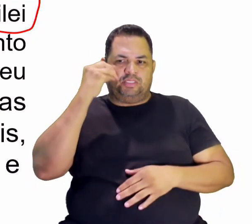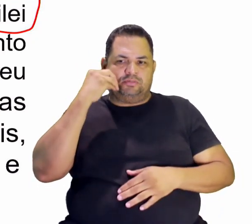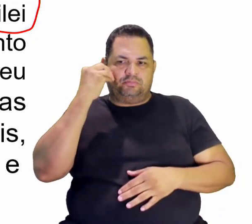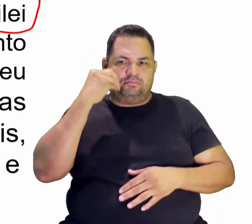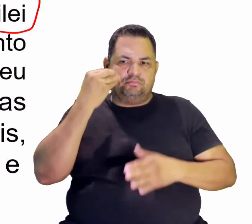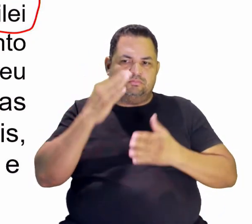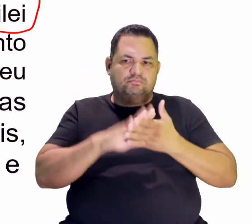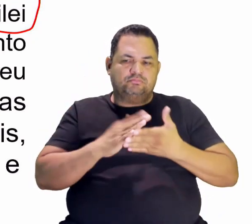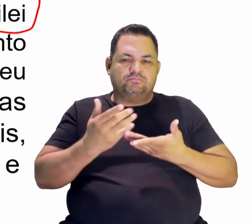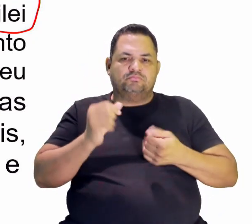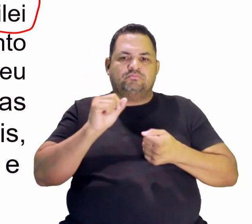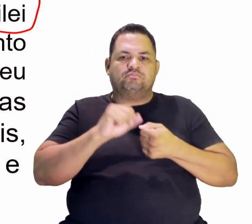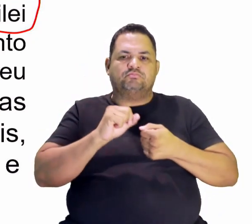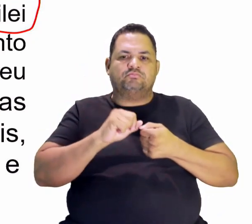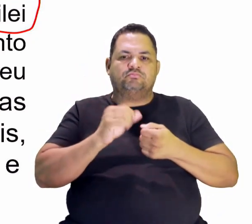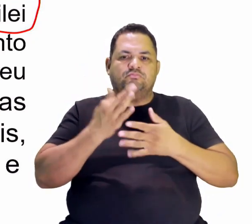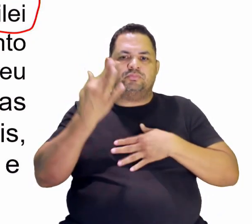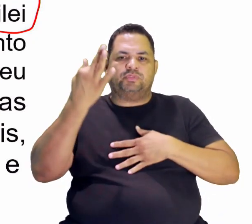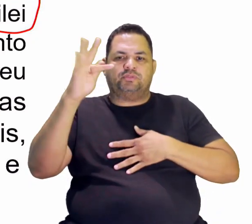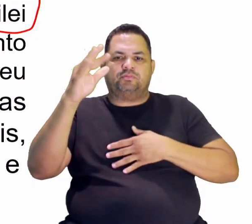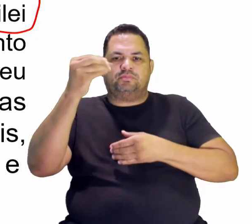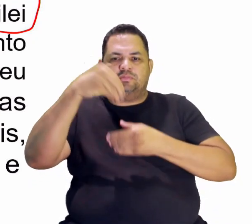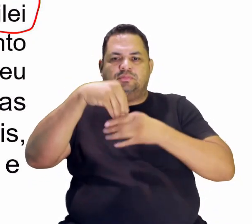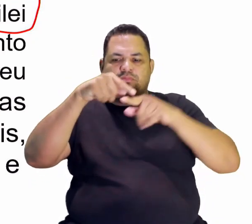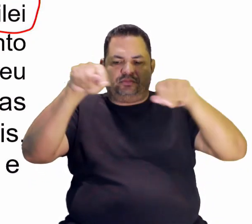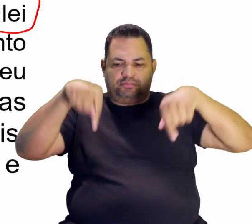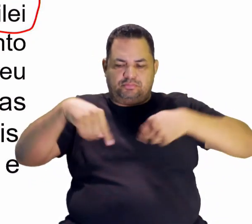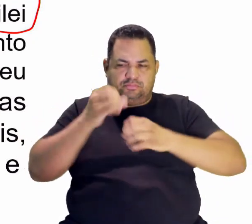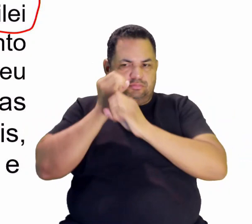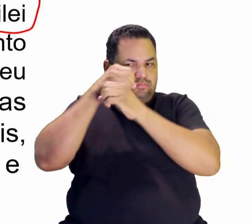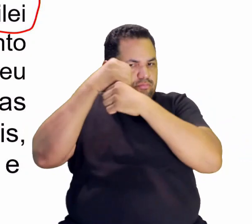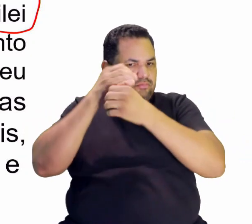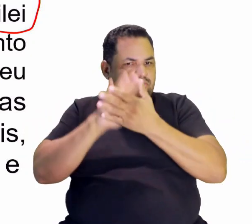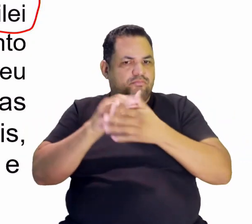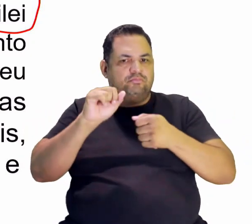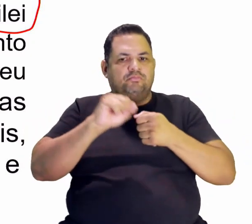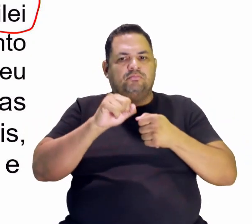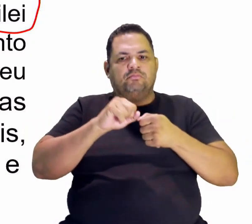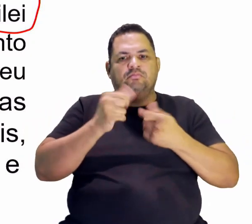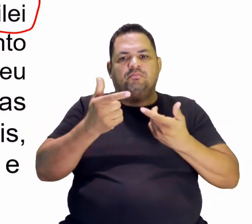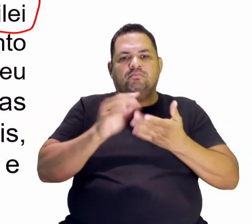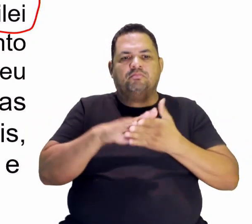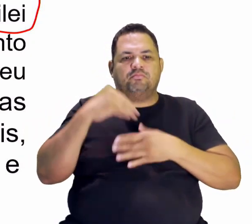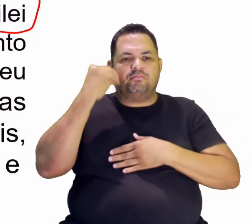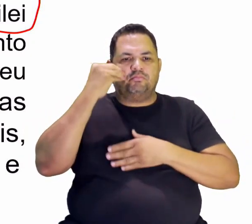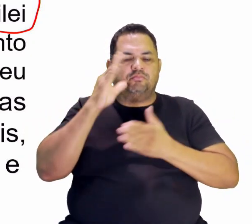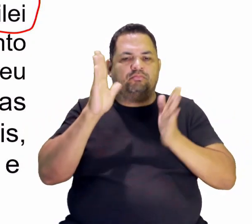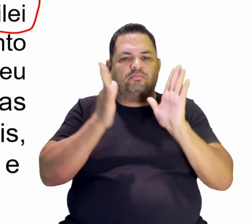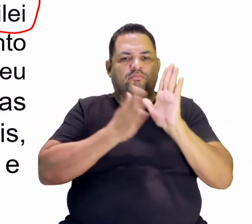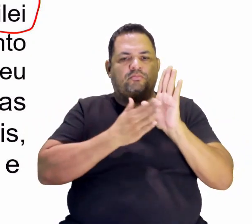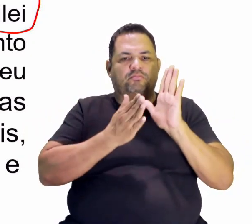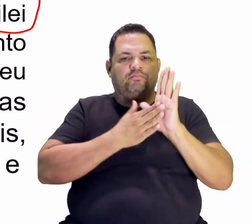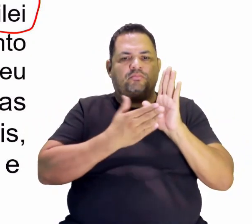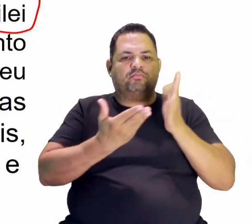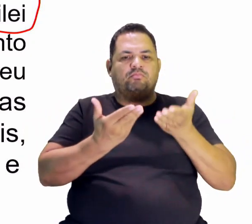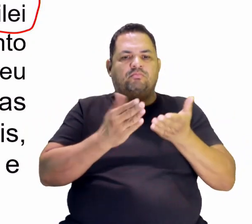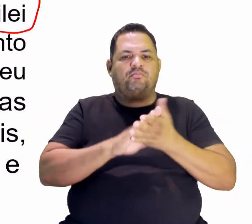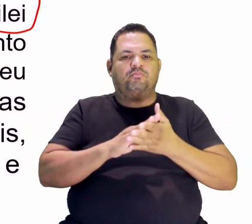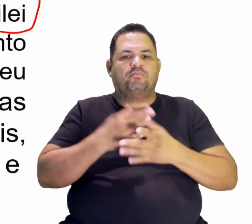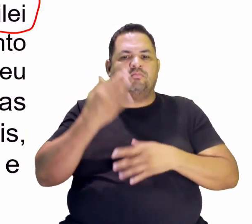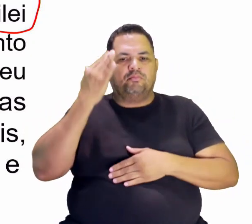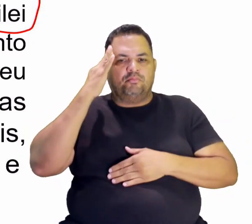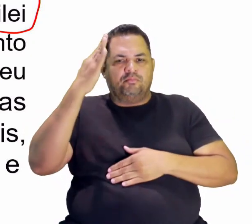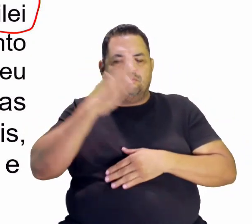experimentar, reproduzir o fenômeno no laboratório. Então, realizou-se um experimento para comprovar a tese de Aristóteles. E